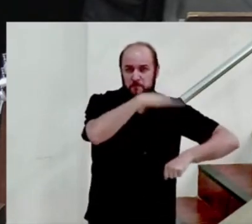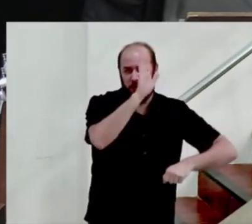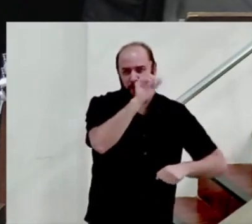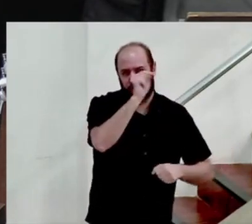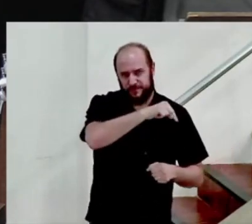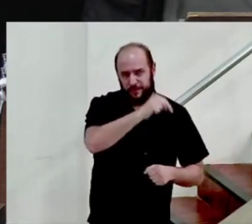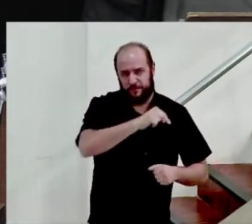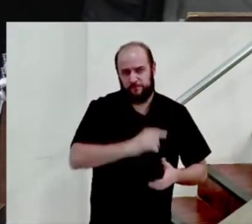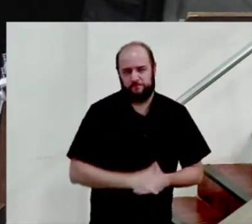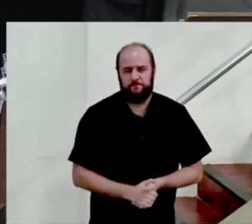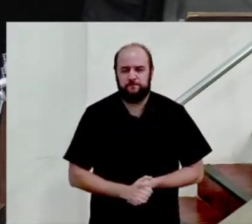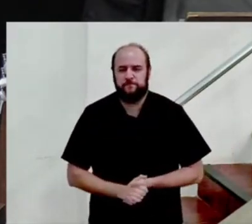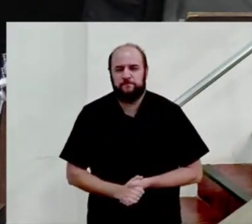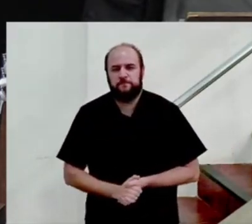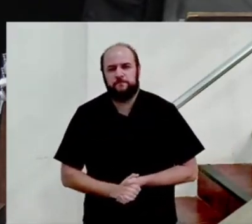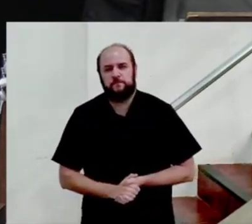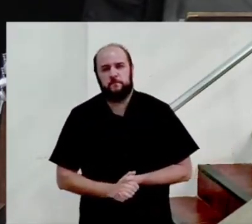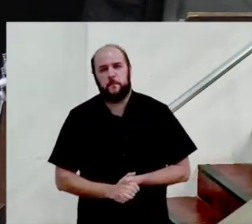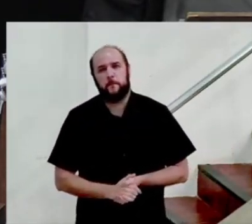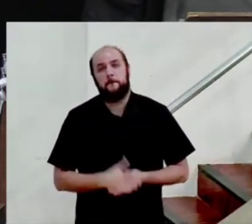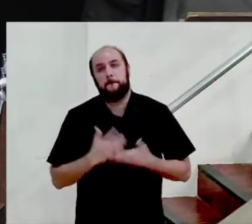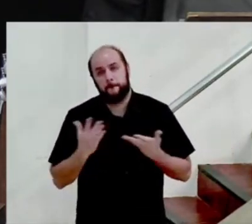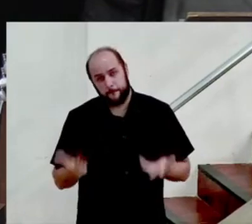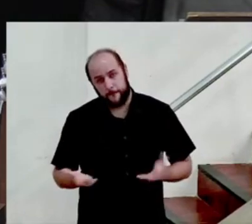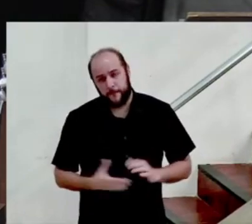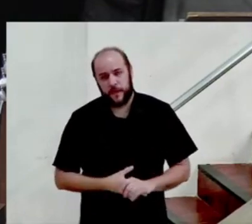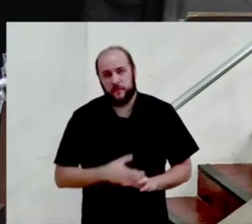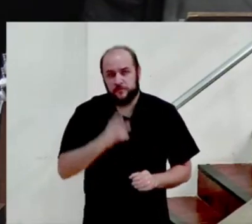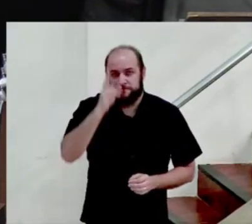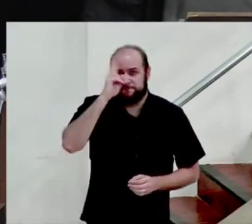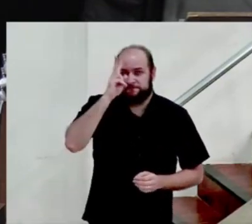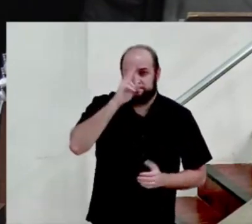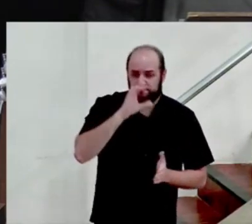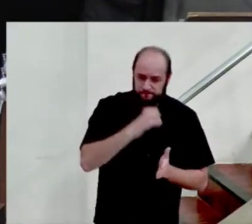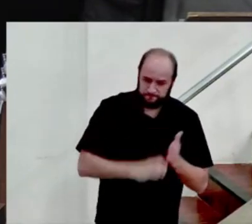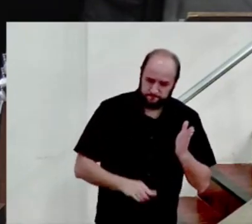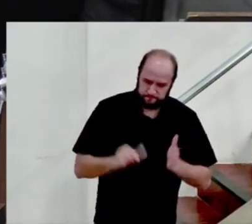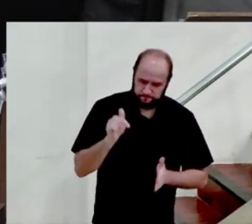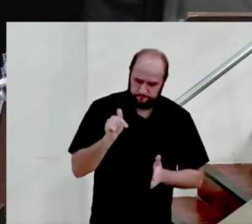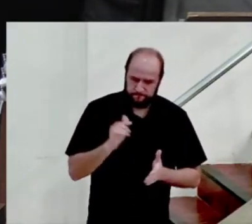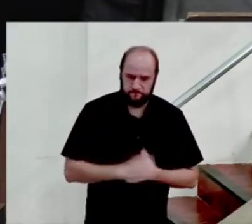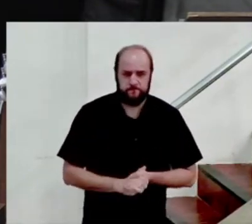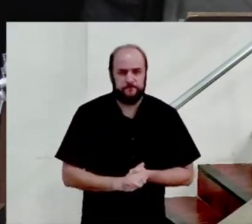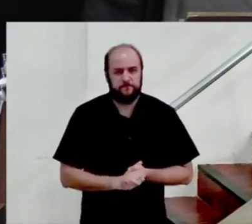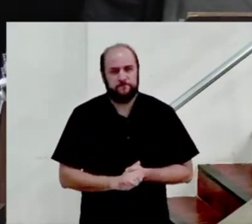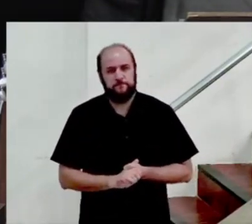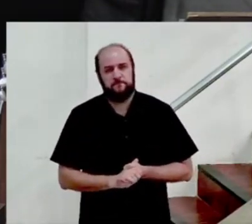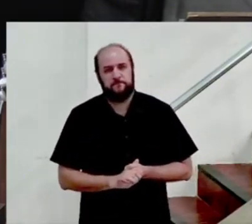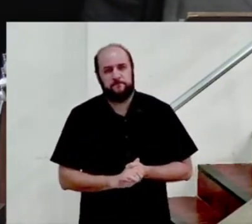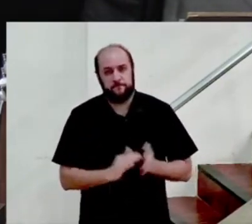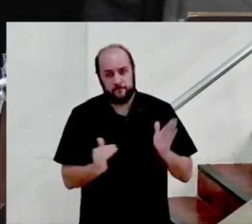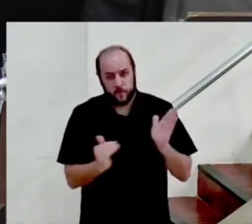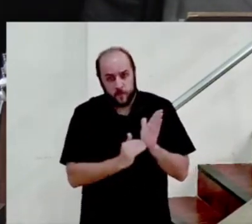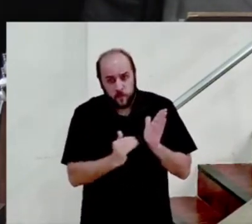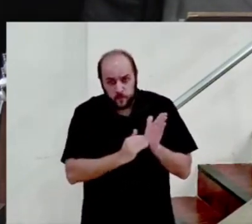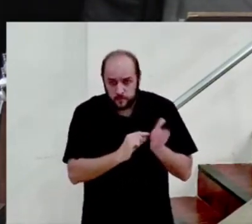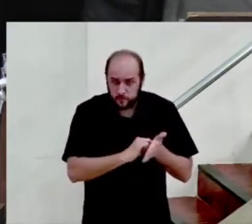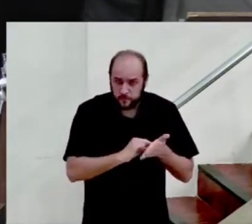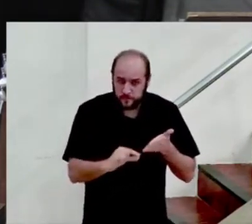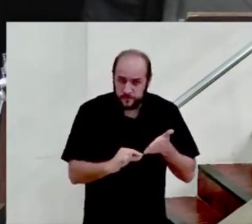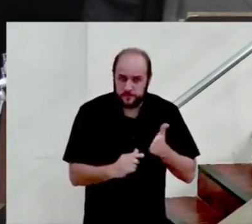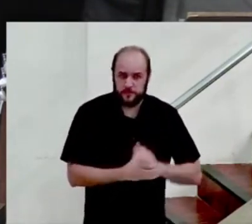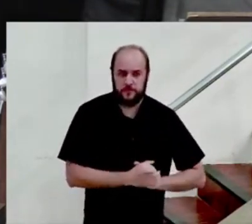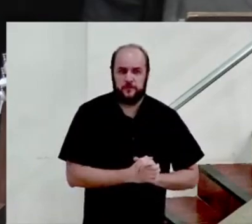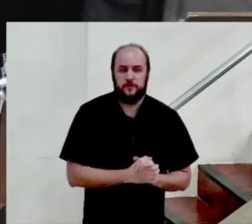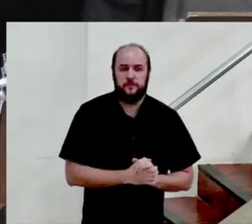arca. Então, voltando para o capítulo 7, quero destacar um último versículo, e